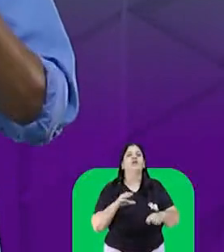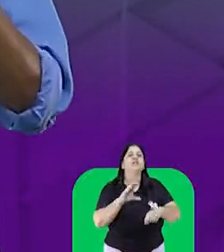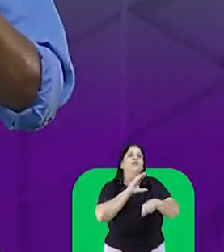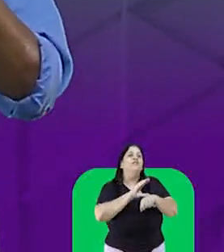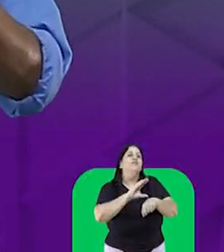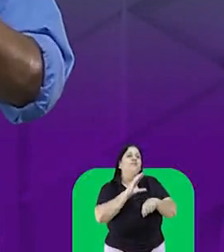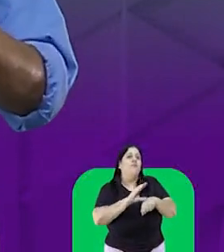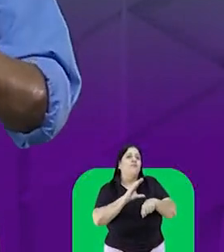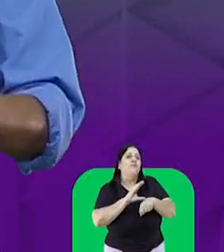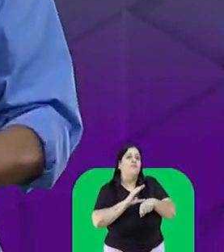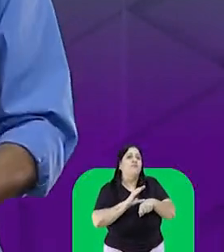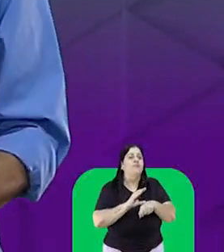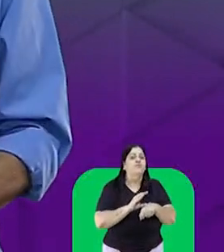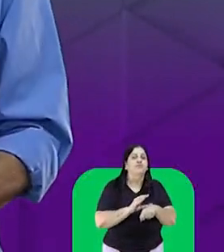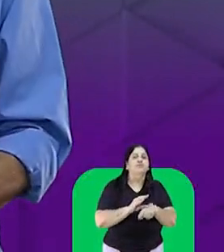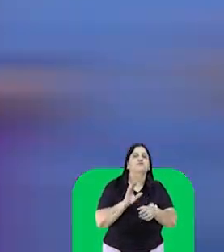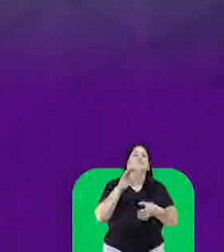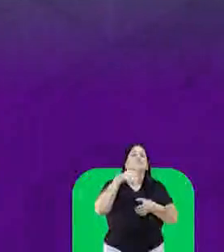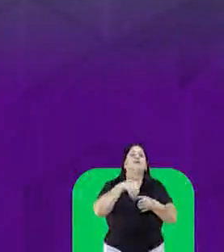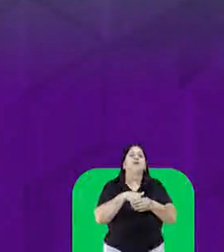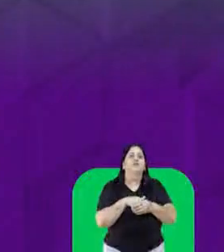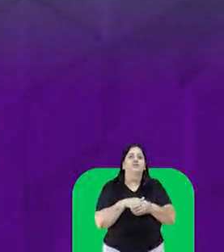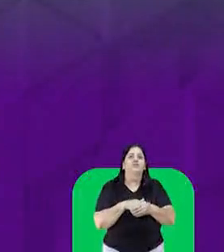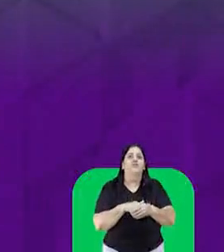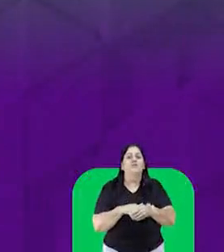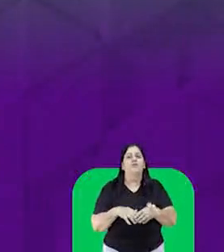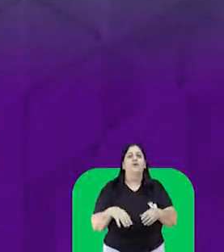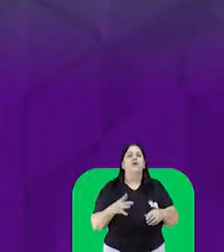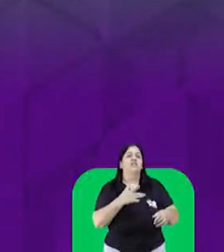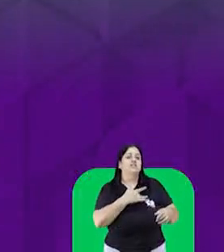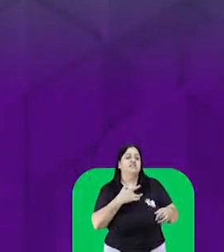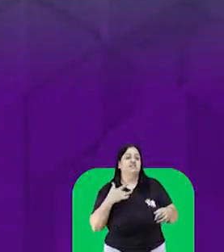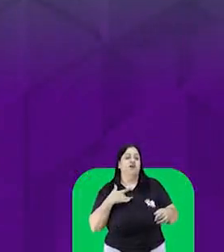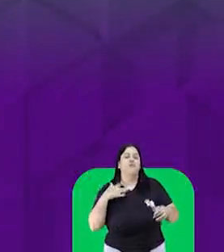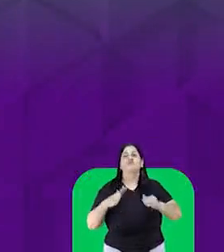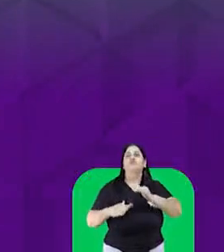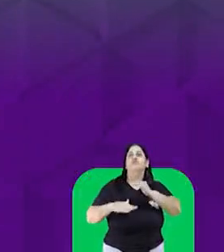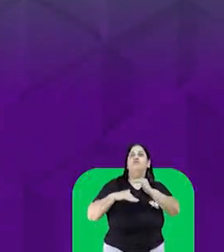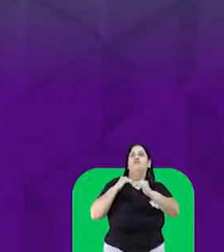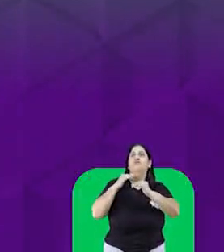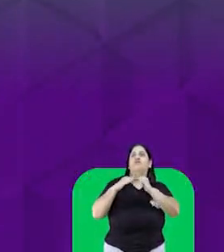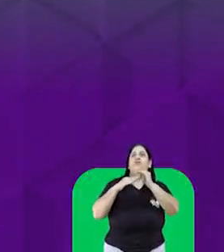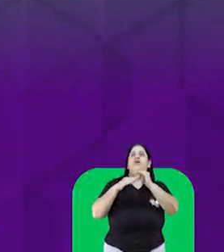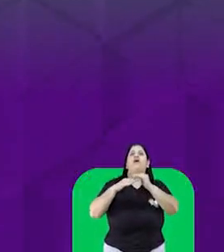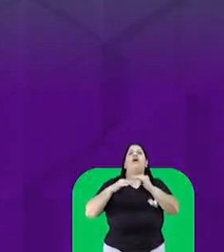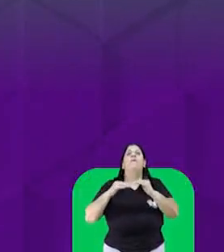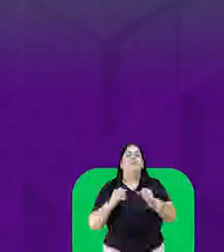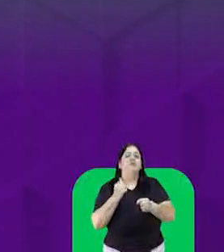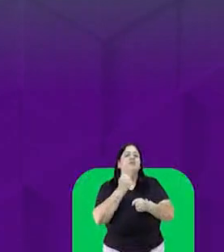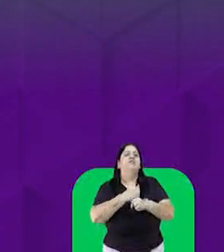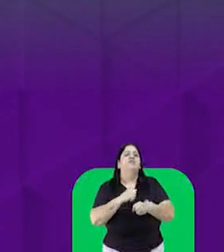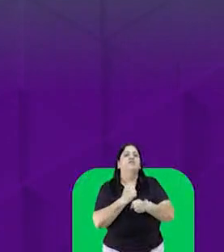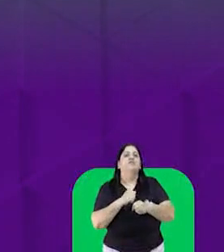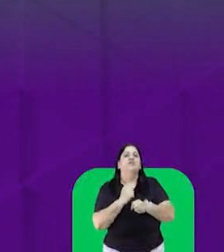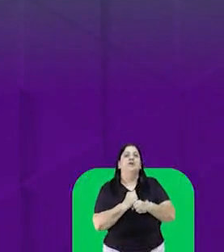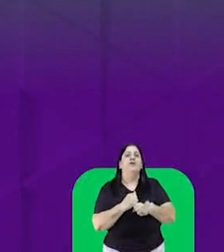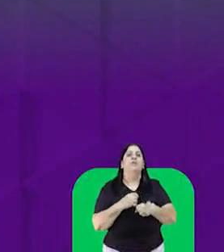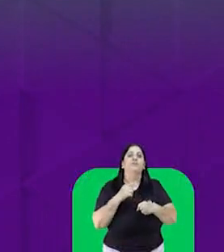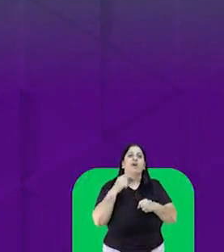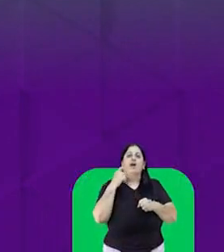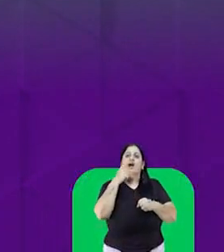carreira e não por indicação política na saúde criei novos cargos e aumentei os técnicos em geso